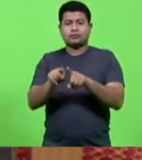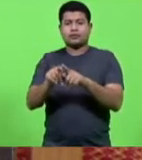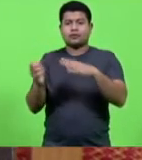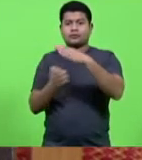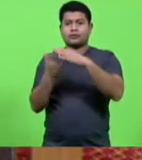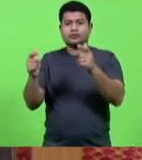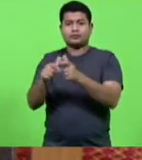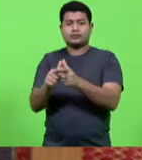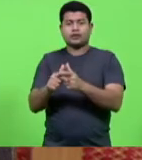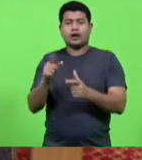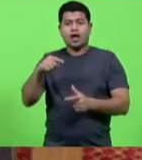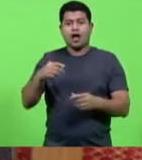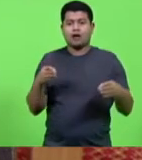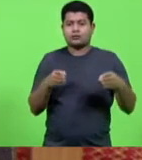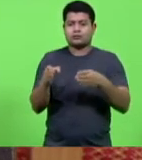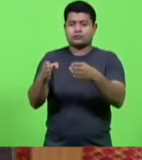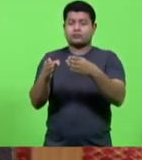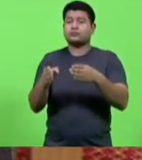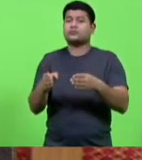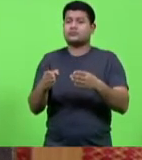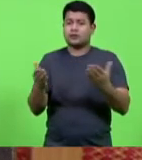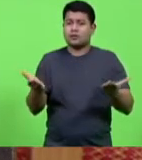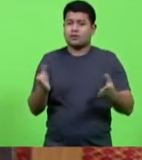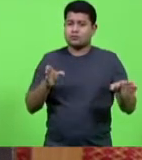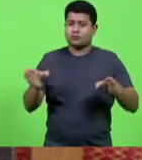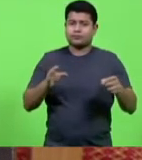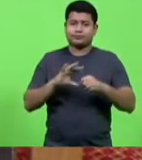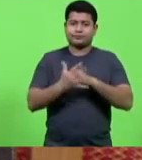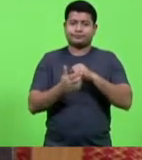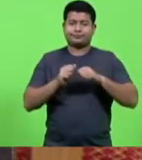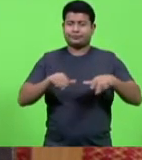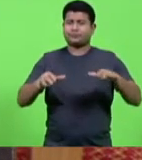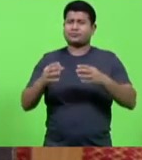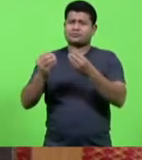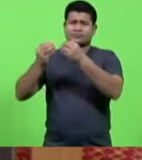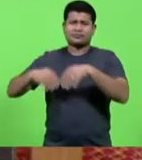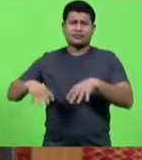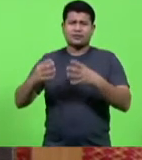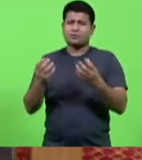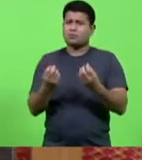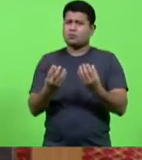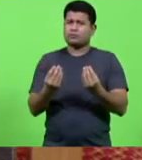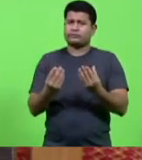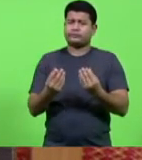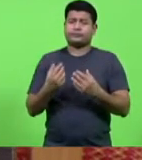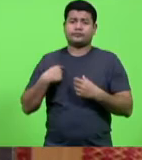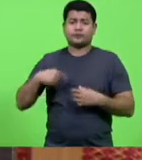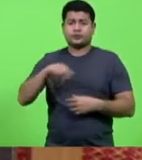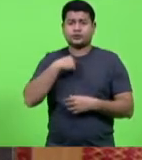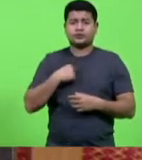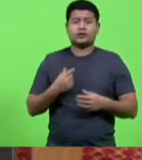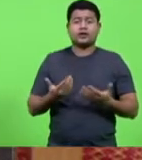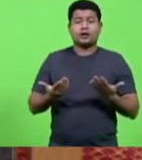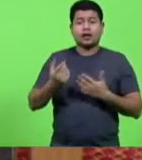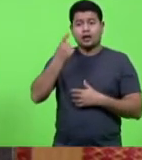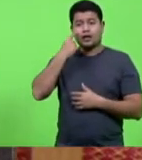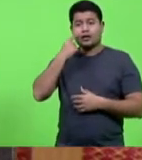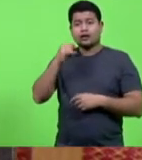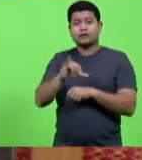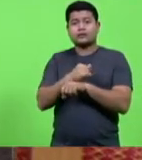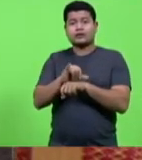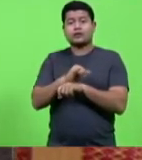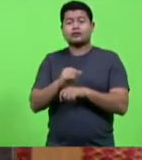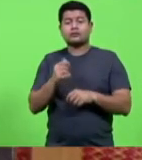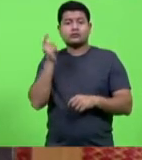durante a pandemia, foi muito atingido e que nós temos buscado alternativas para atender.